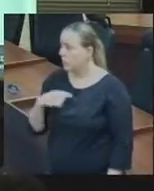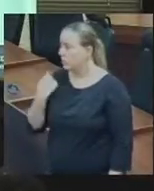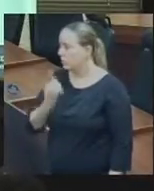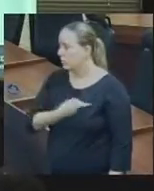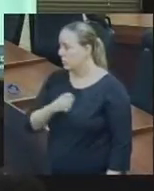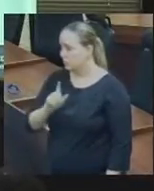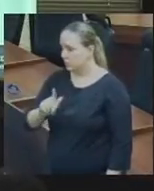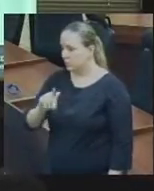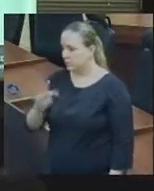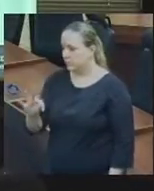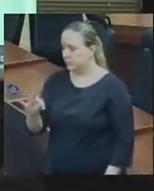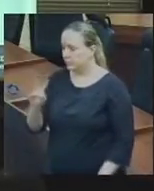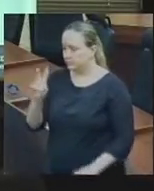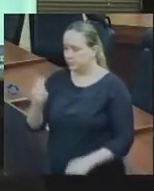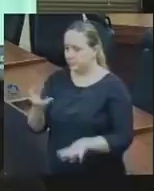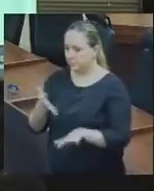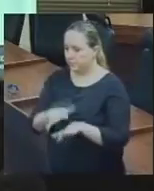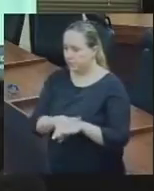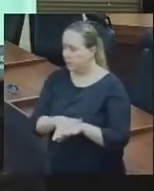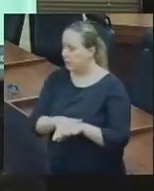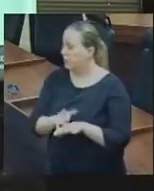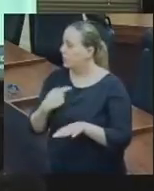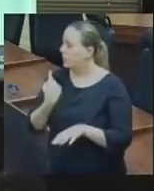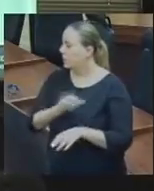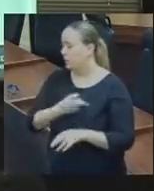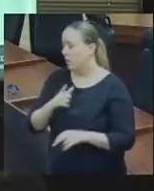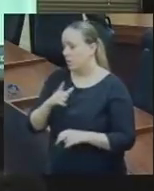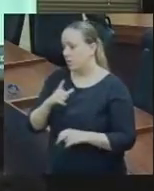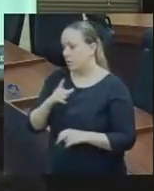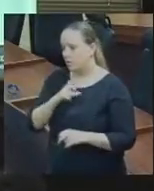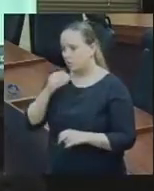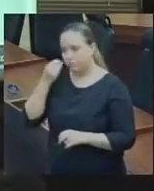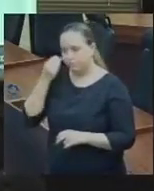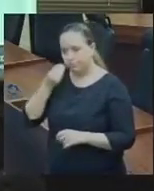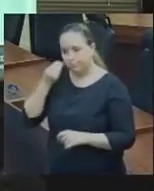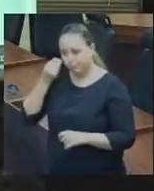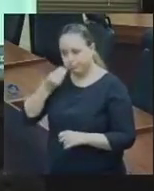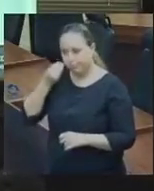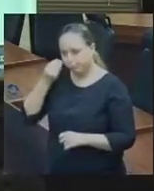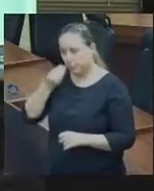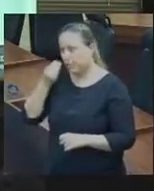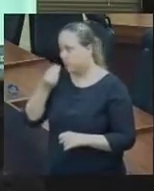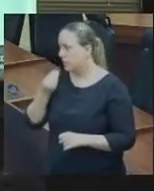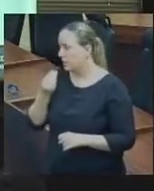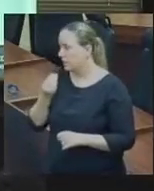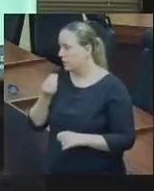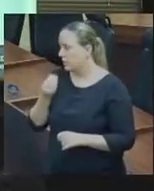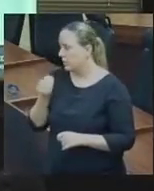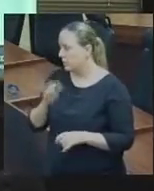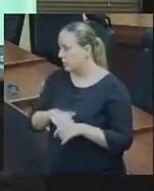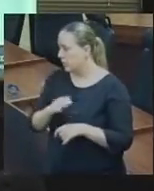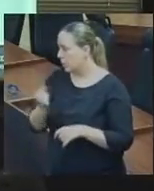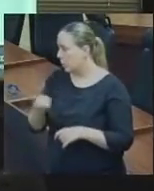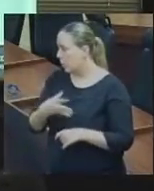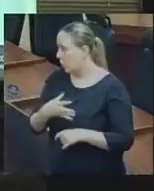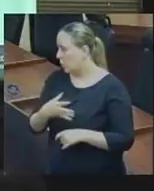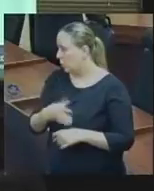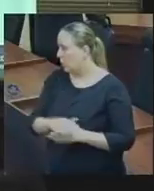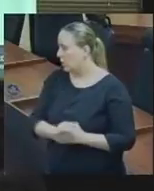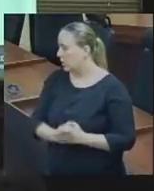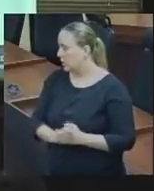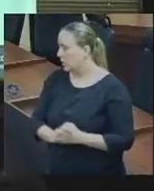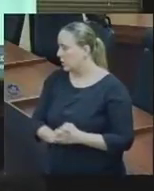inclusão tv estamos tendo é uma experiência é mais nova e